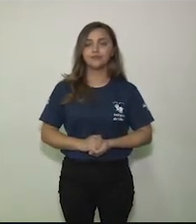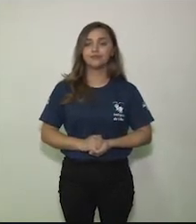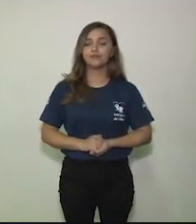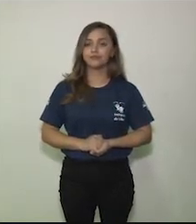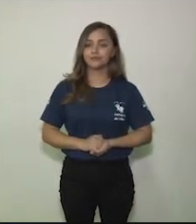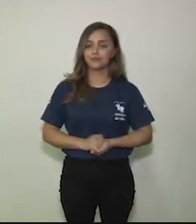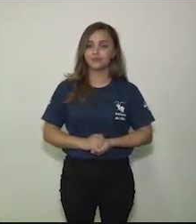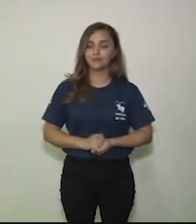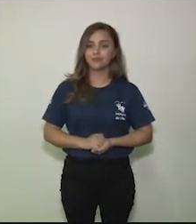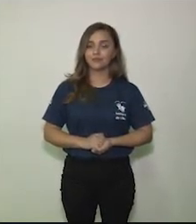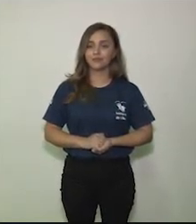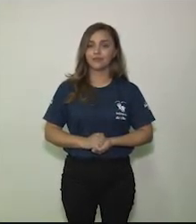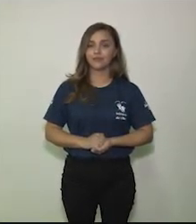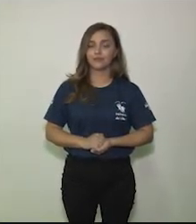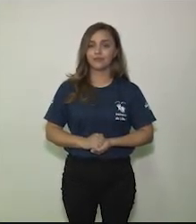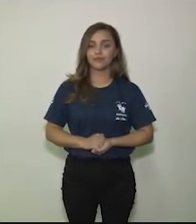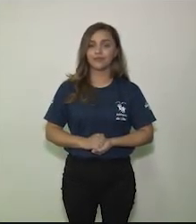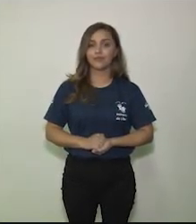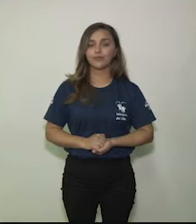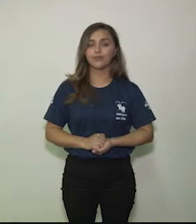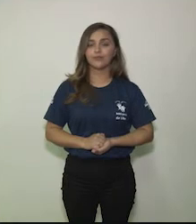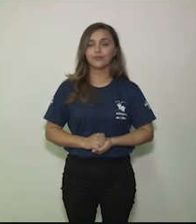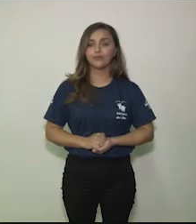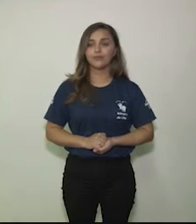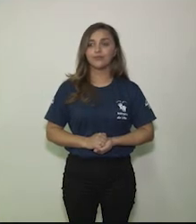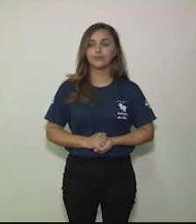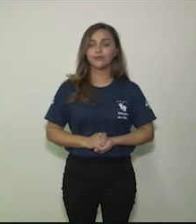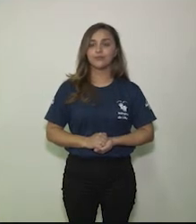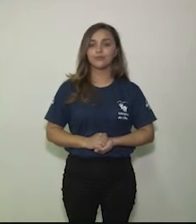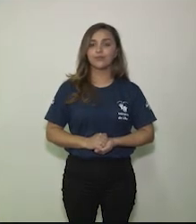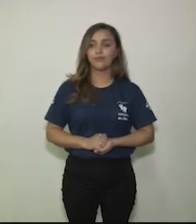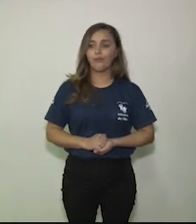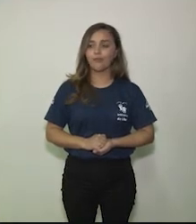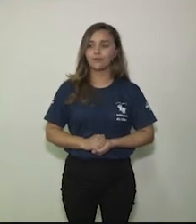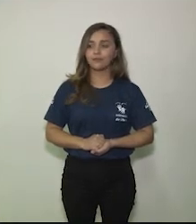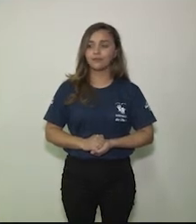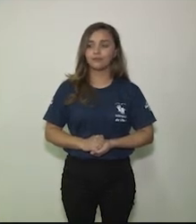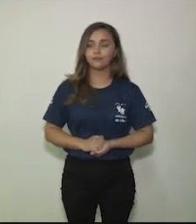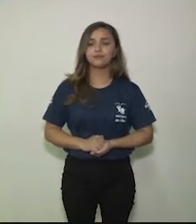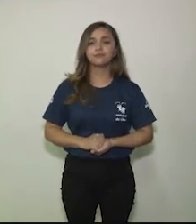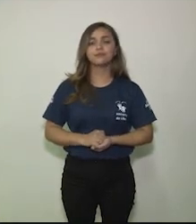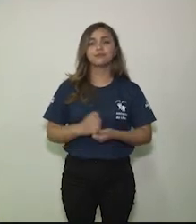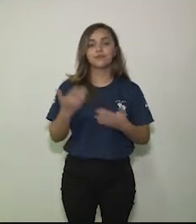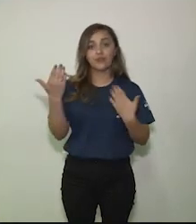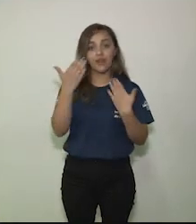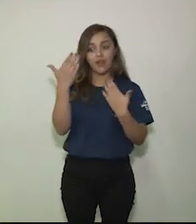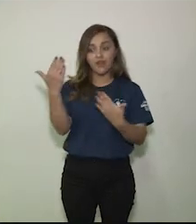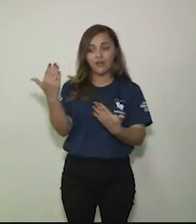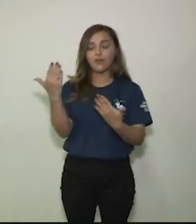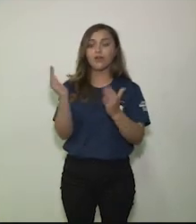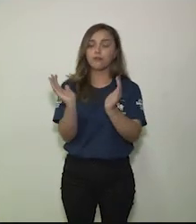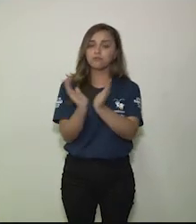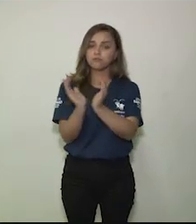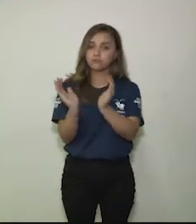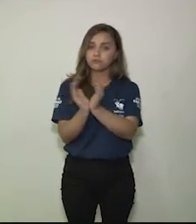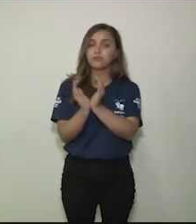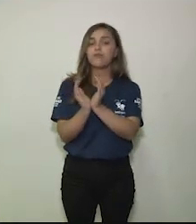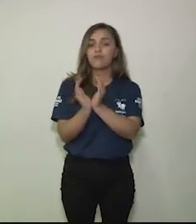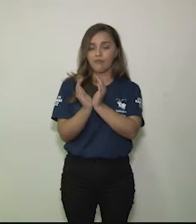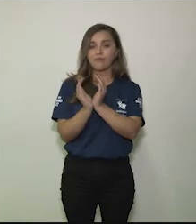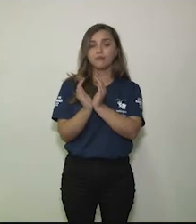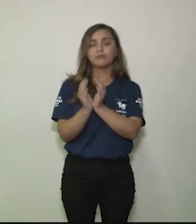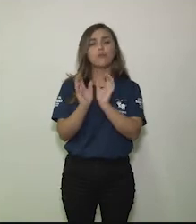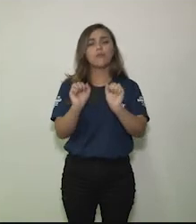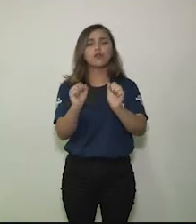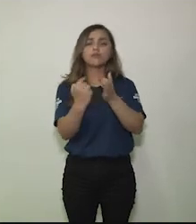Queria agora pedir ao presidente da Câmara, vereador Eduardo Tuma, posso fazer pronunciamento, depois a gente abre para as